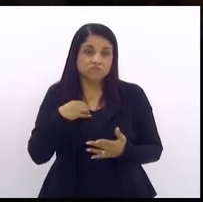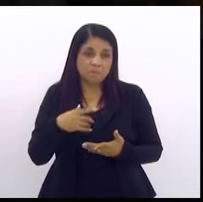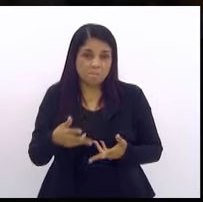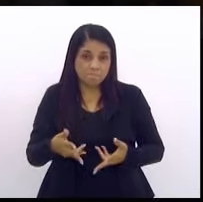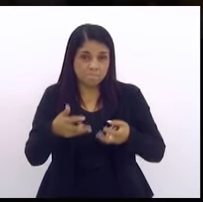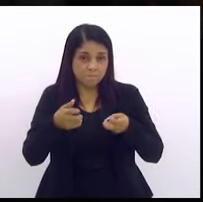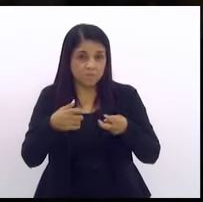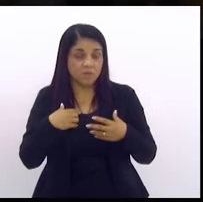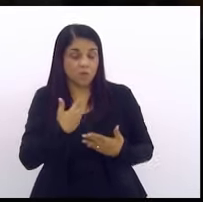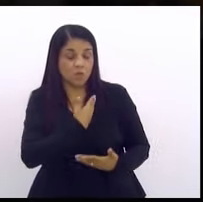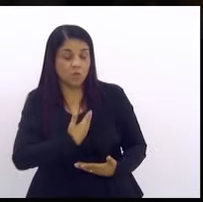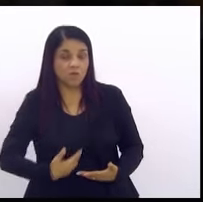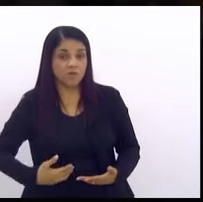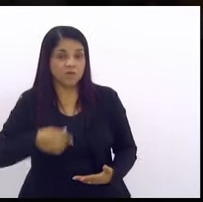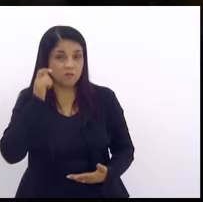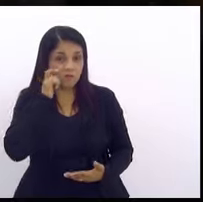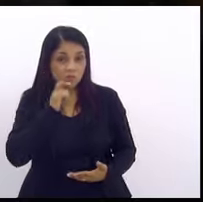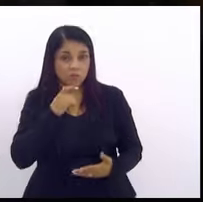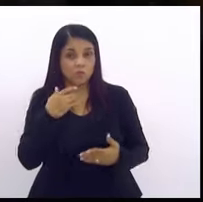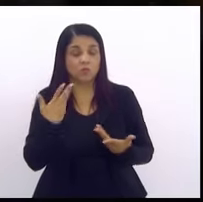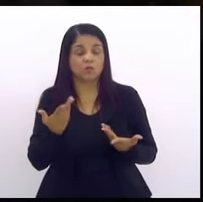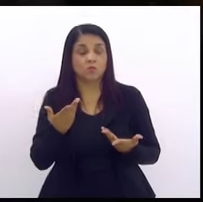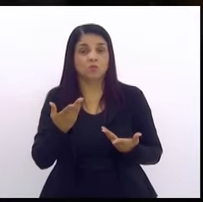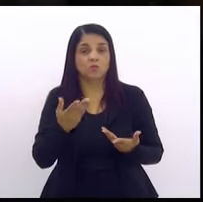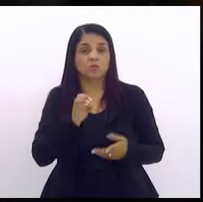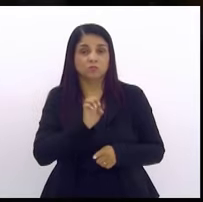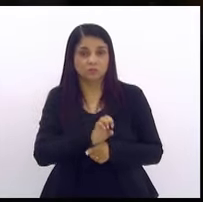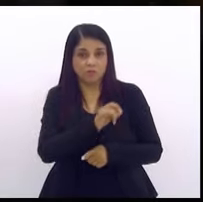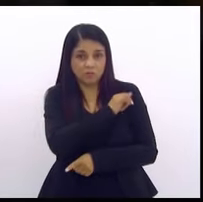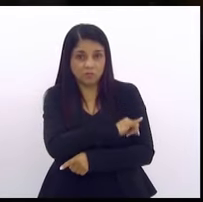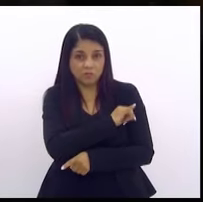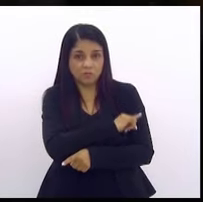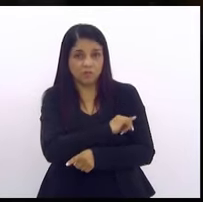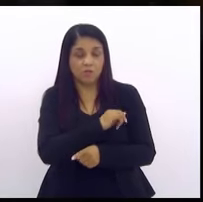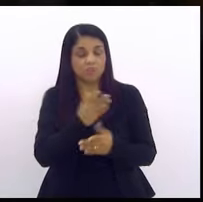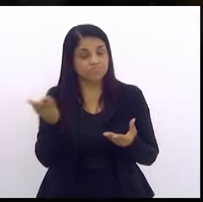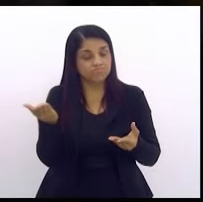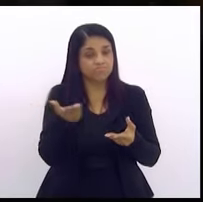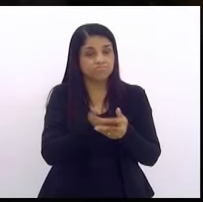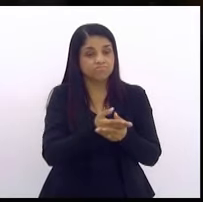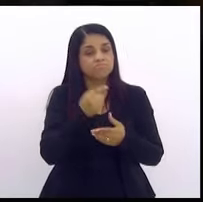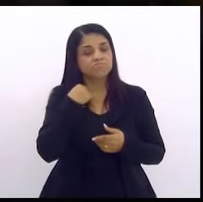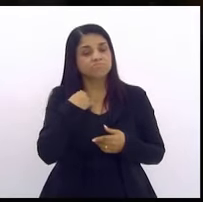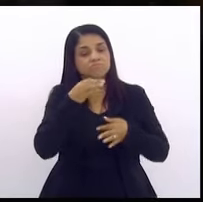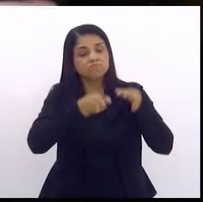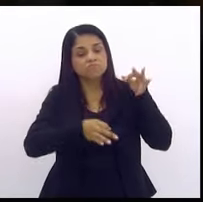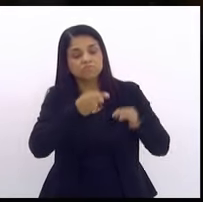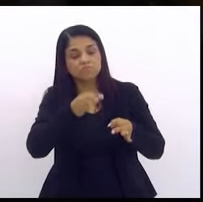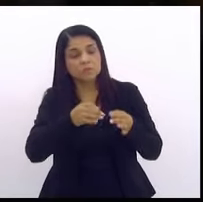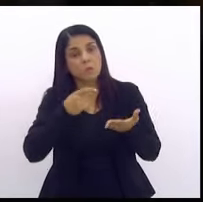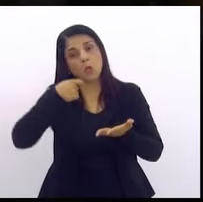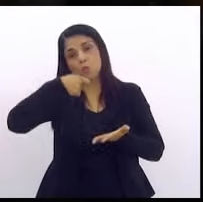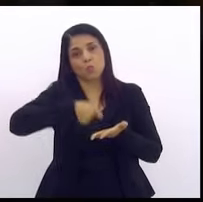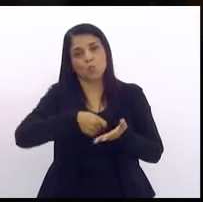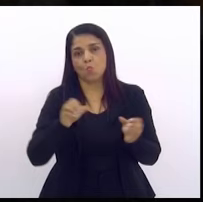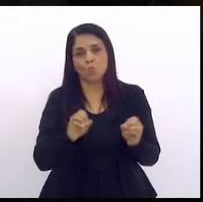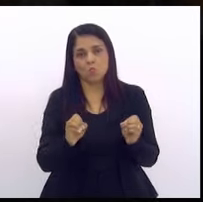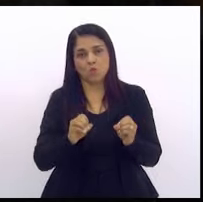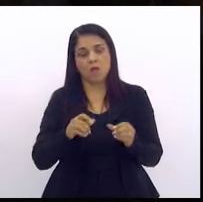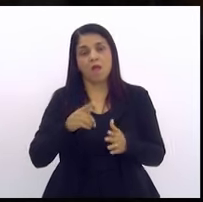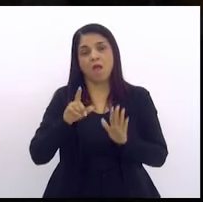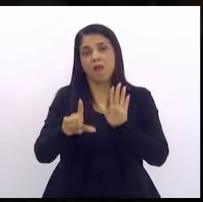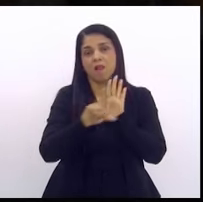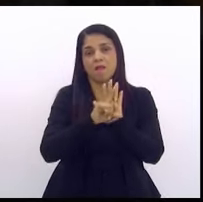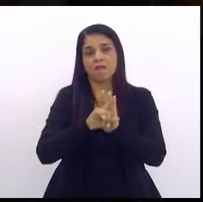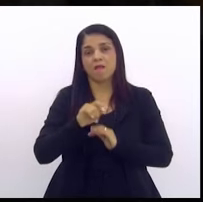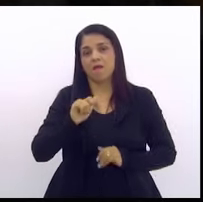o governador do estado recorrer da decisão da justiça para não cumprir com a lei Agatha Félix,